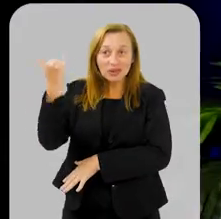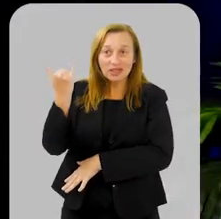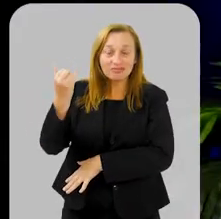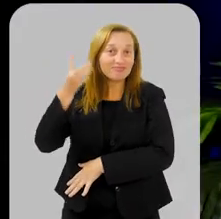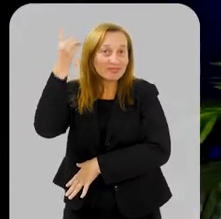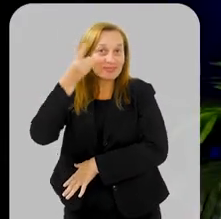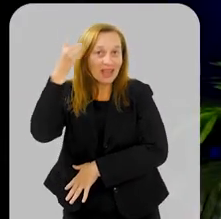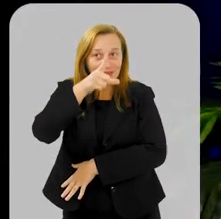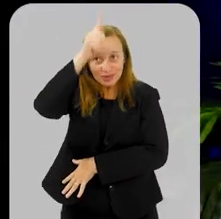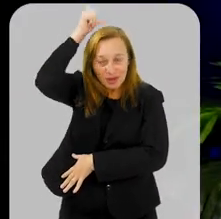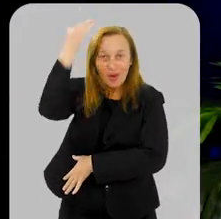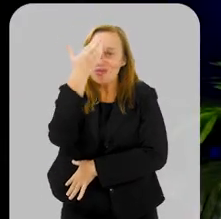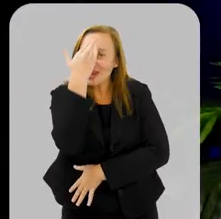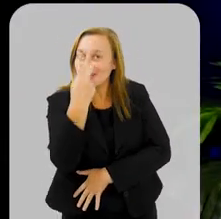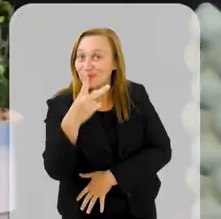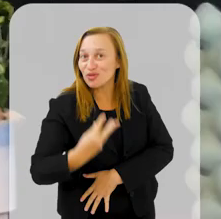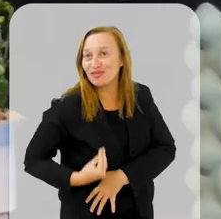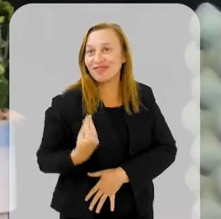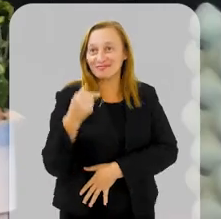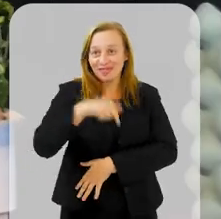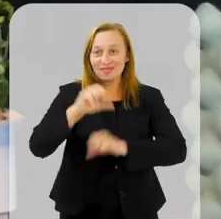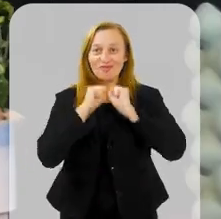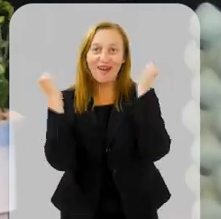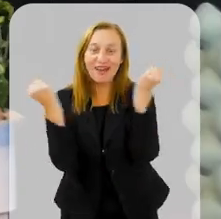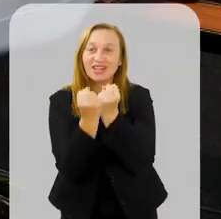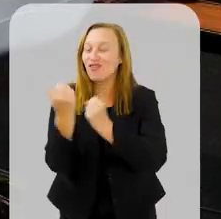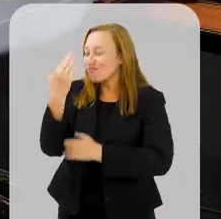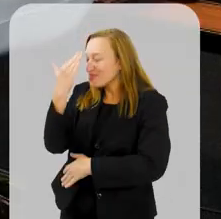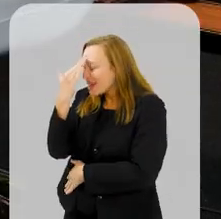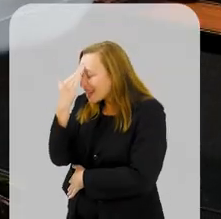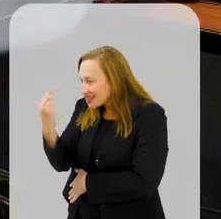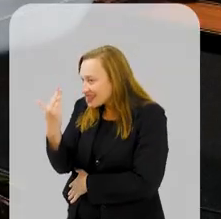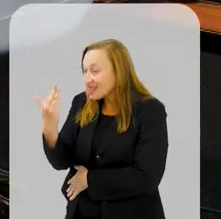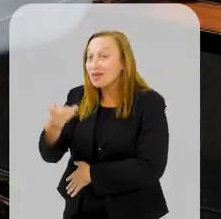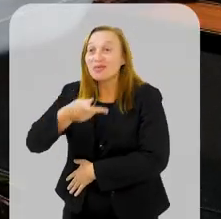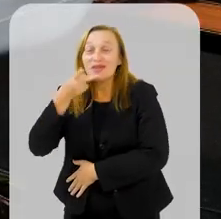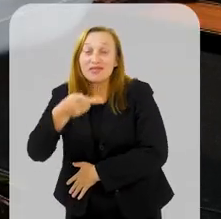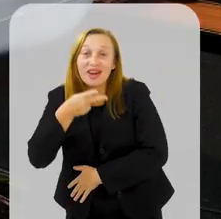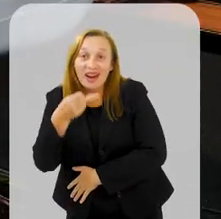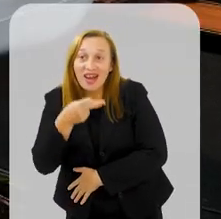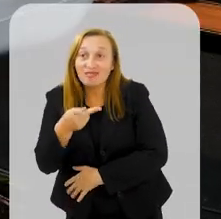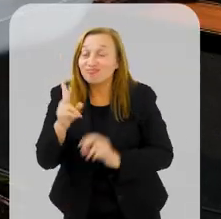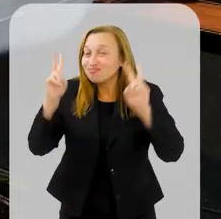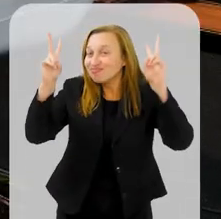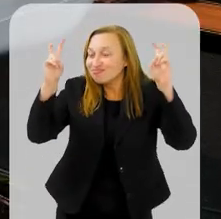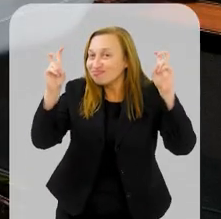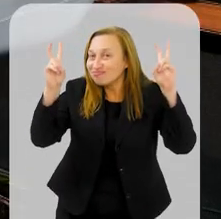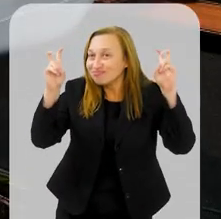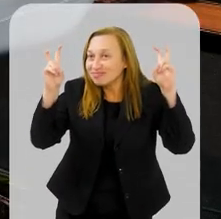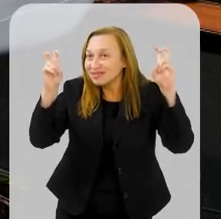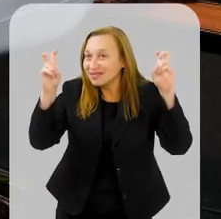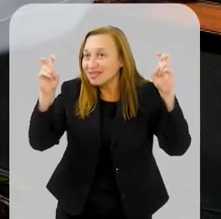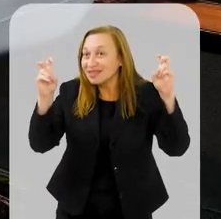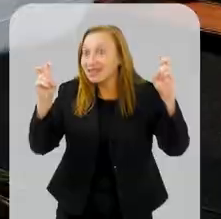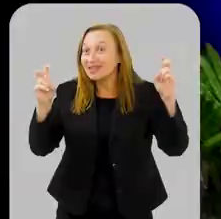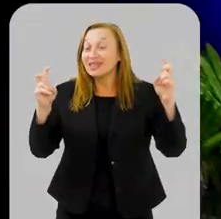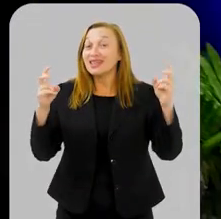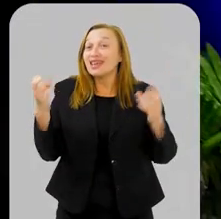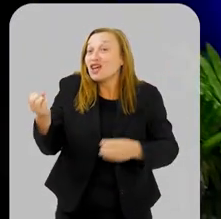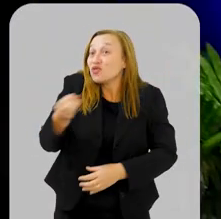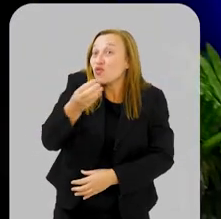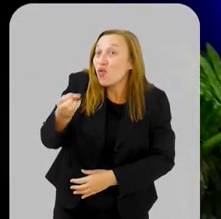deputado Luiz Paulo. Deputado, muito obrigado pela sua presença aqui no Arena. Eu que agradeço para falar sobre um tema que